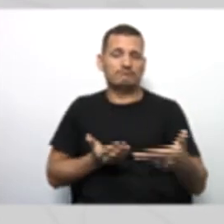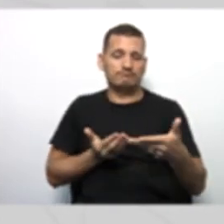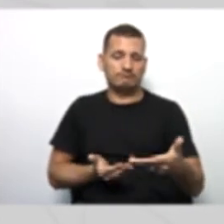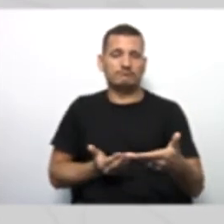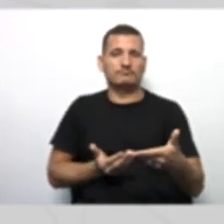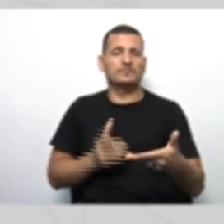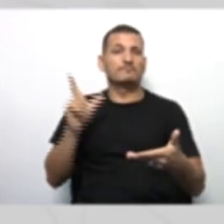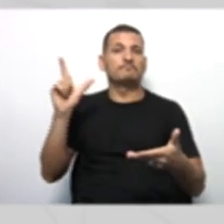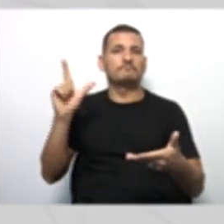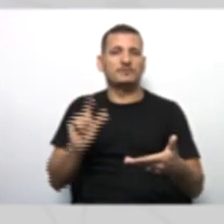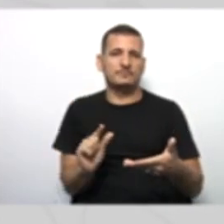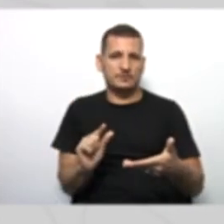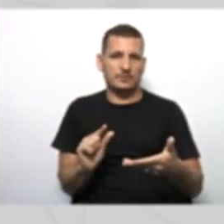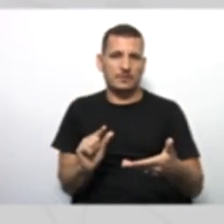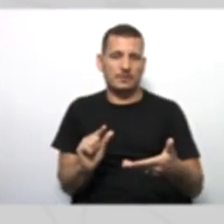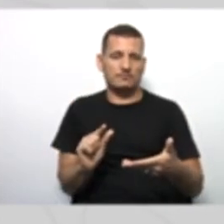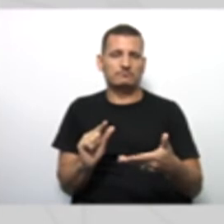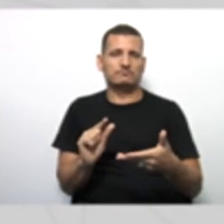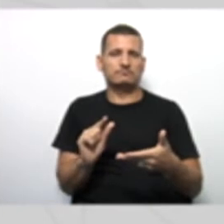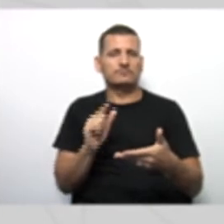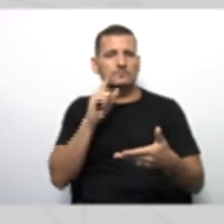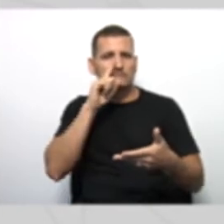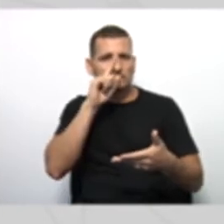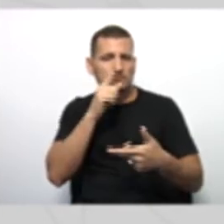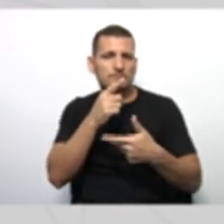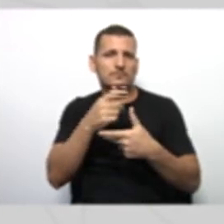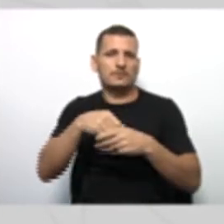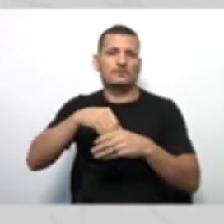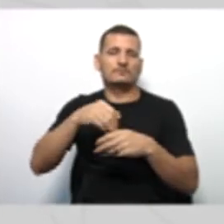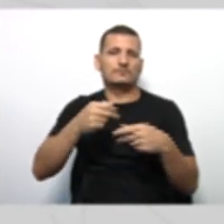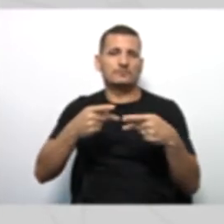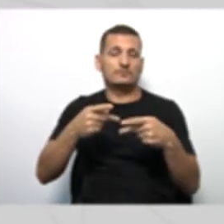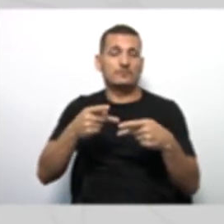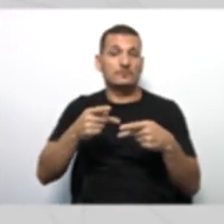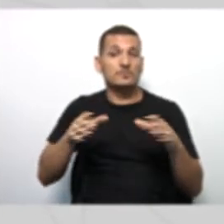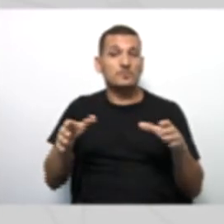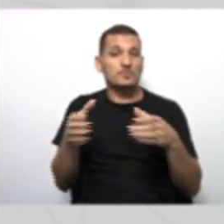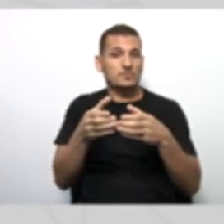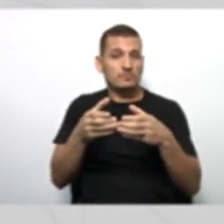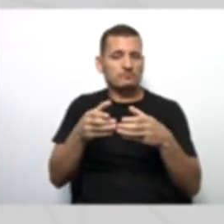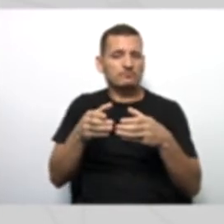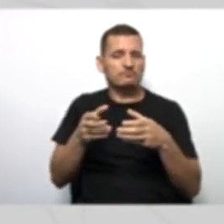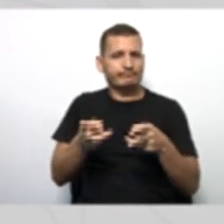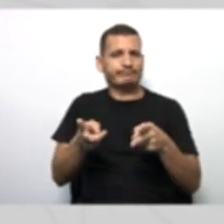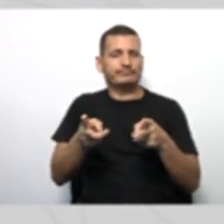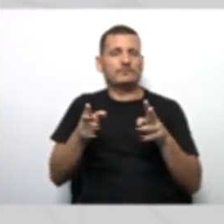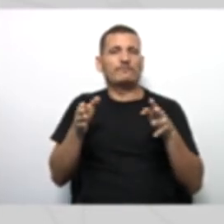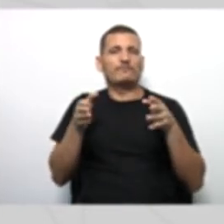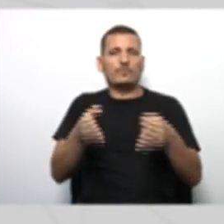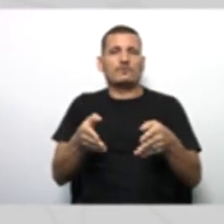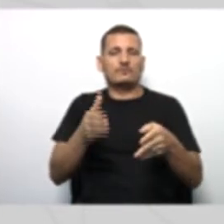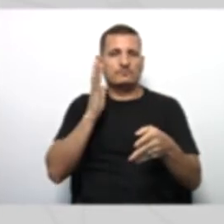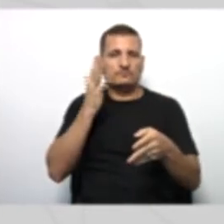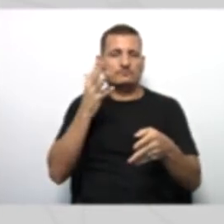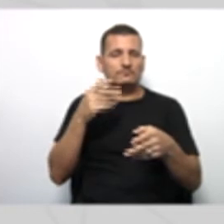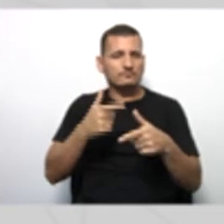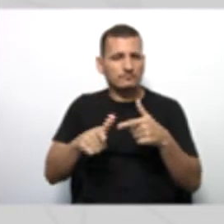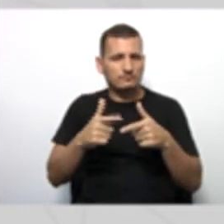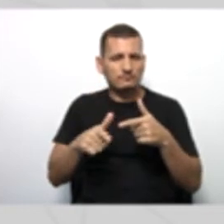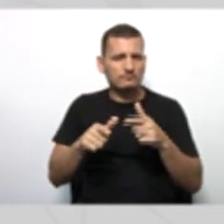noções de análise de risco, julgue o item a seguir, tá? O gerente do projeto deve ter